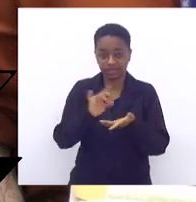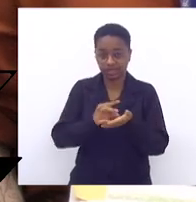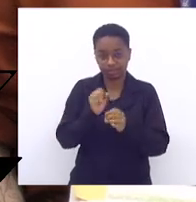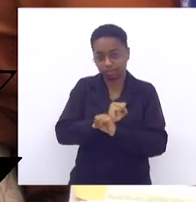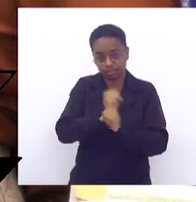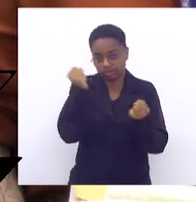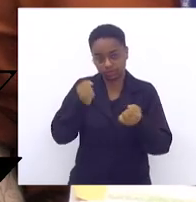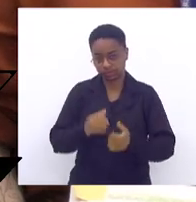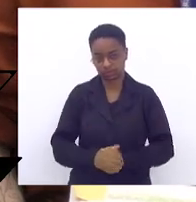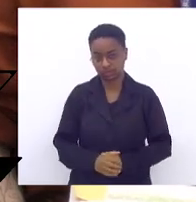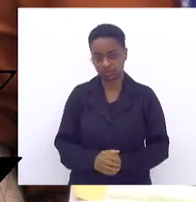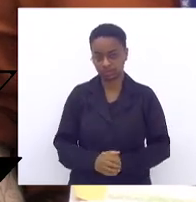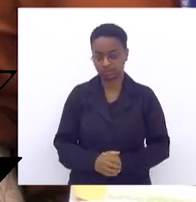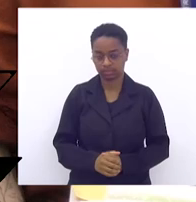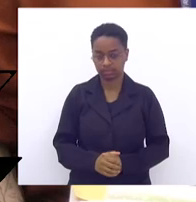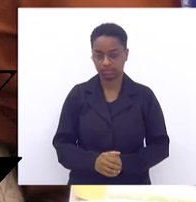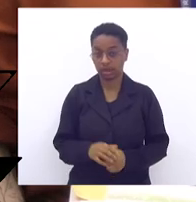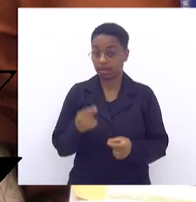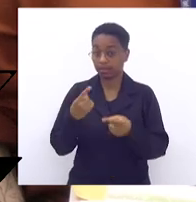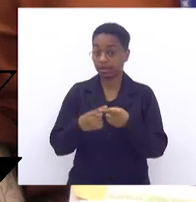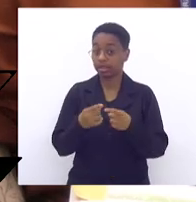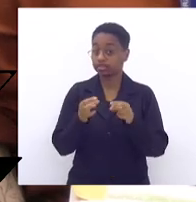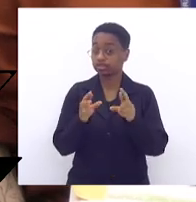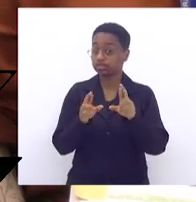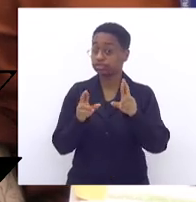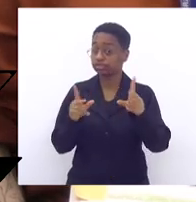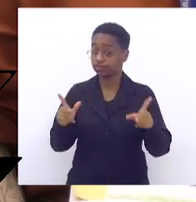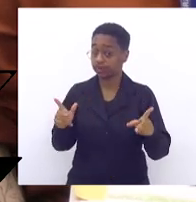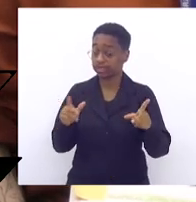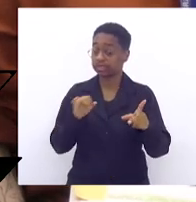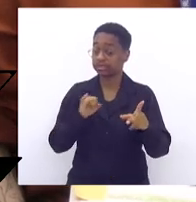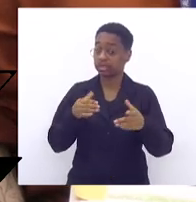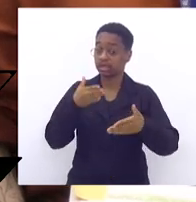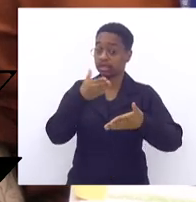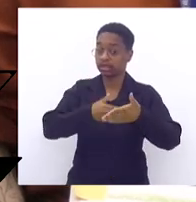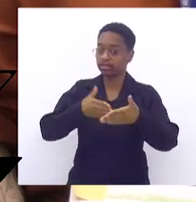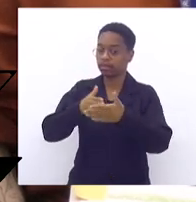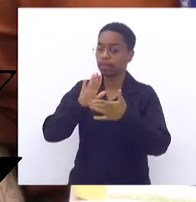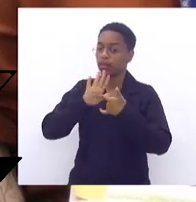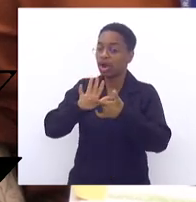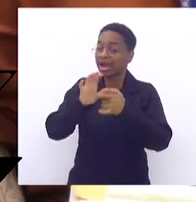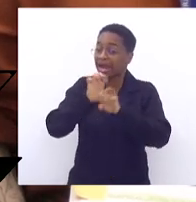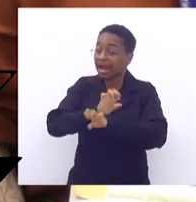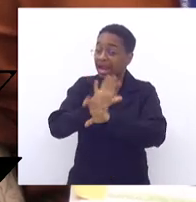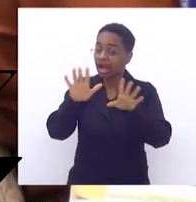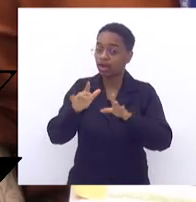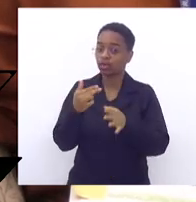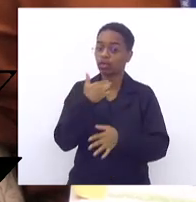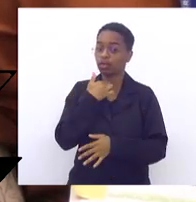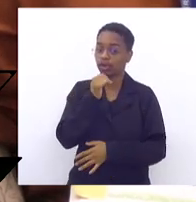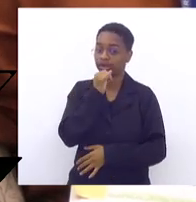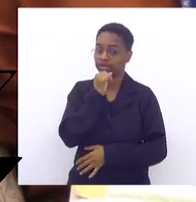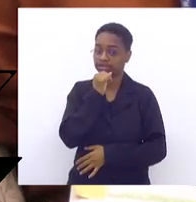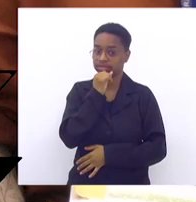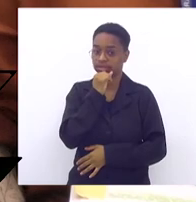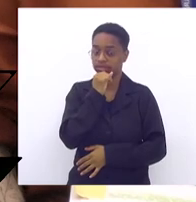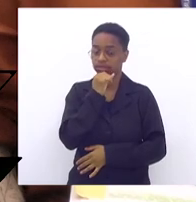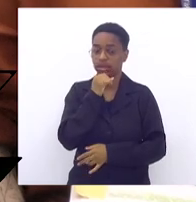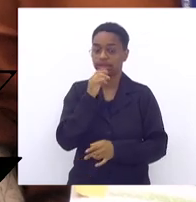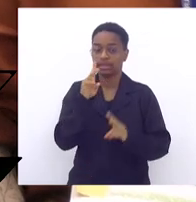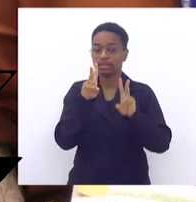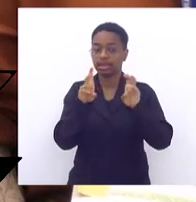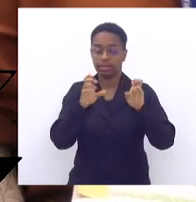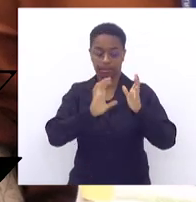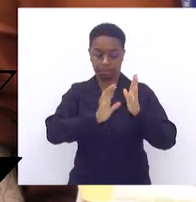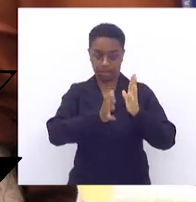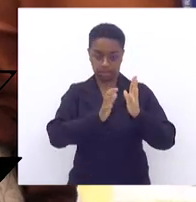impossível. O que é diferente de você... é delimitar com clareza que não é permitido proselitismo partidário. E